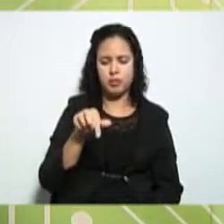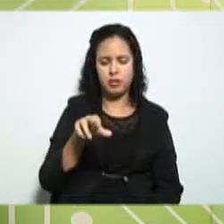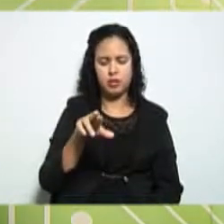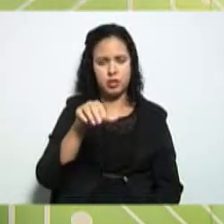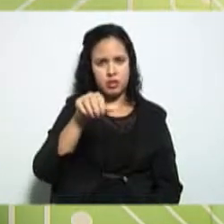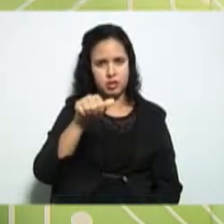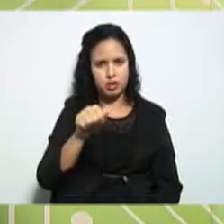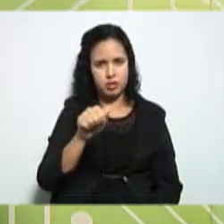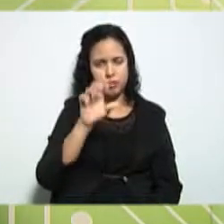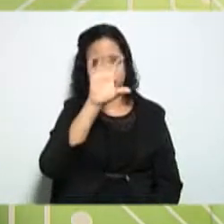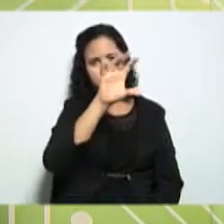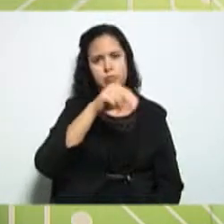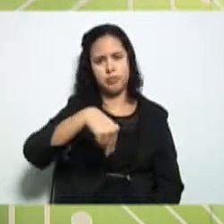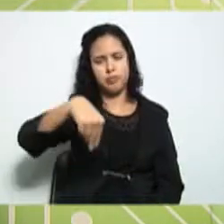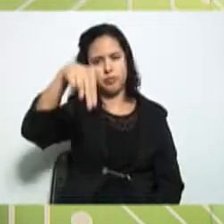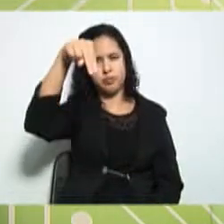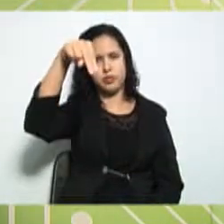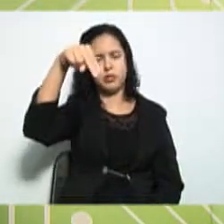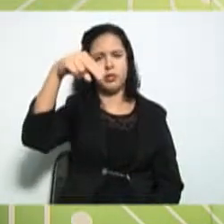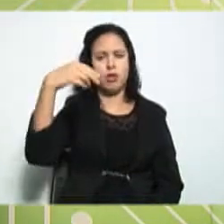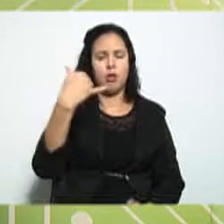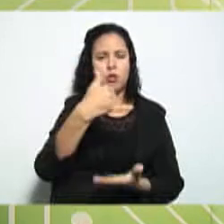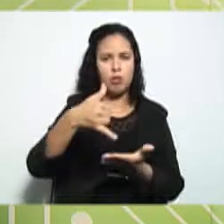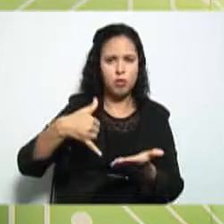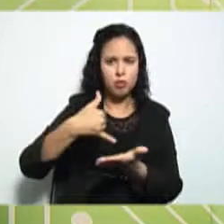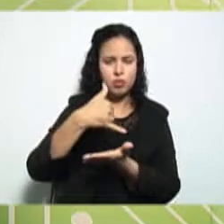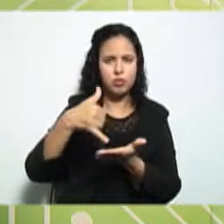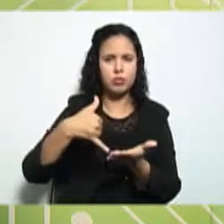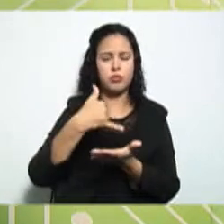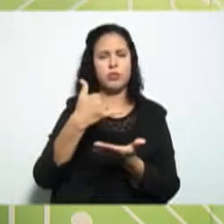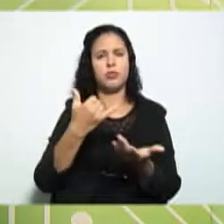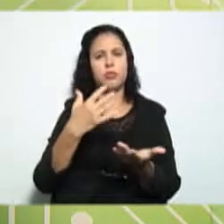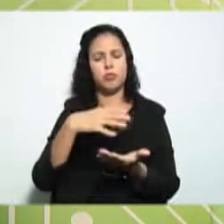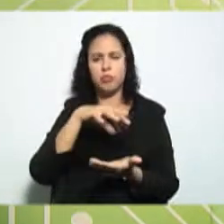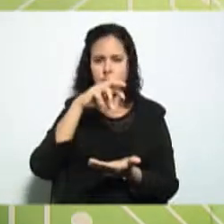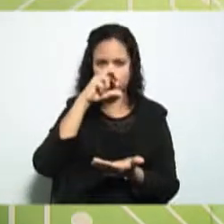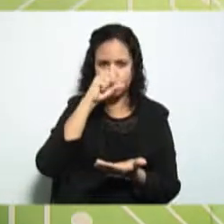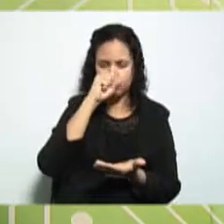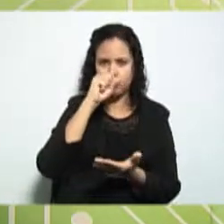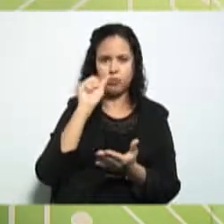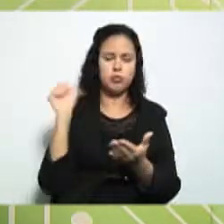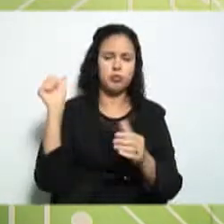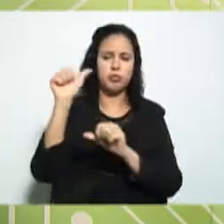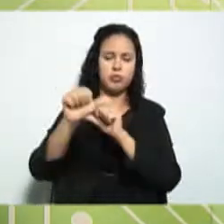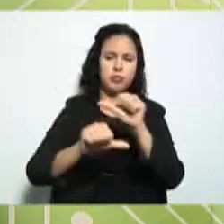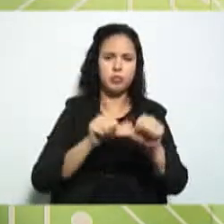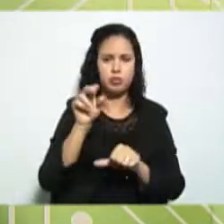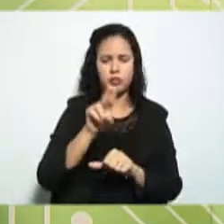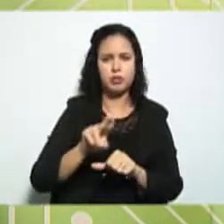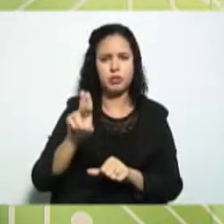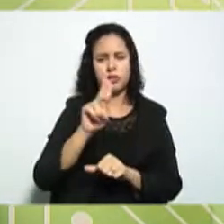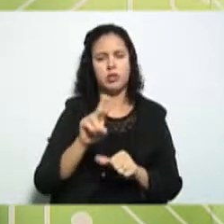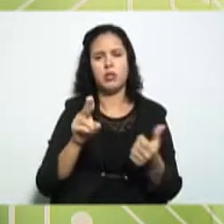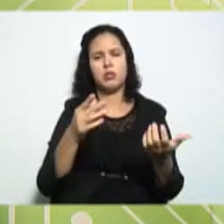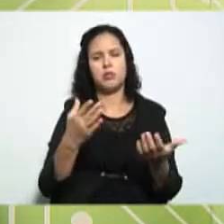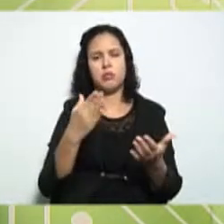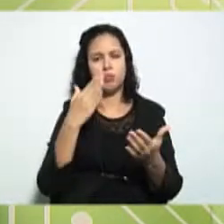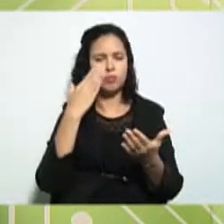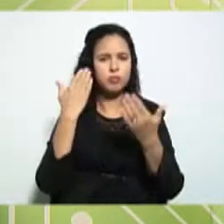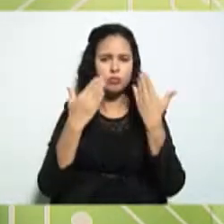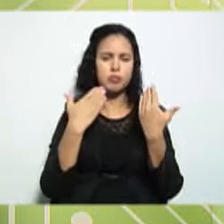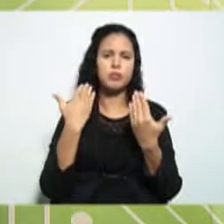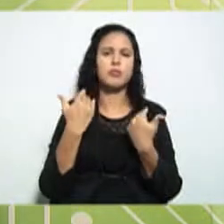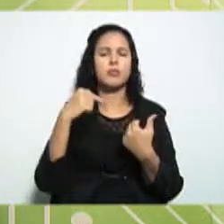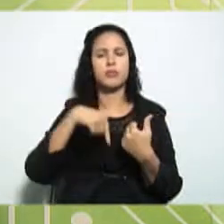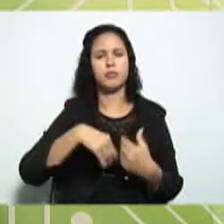norte, que elas vão tirar óleos, algumas essências, que vão ser usadas principalmente para cosméticos aqui no Brasil. E